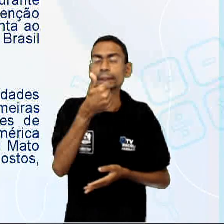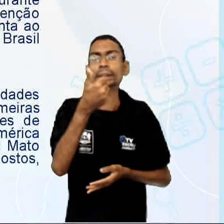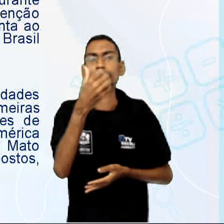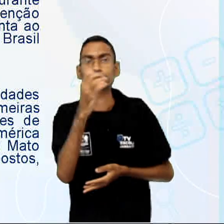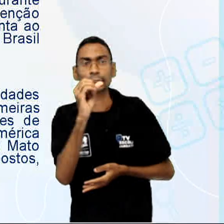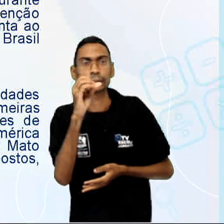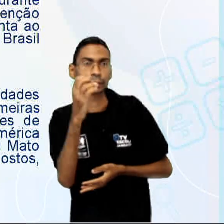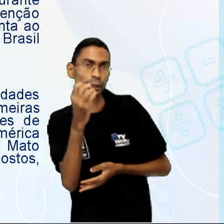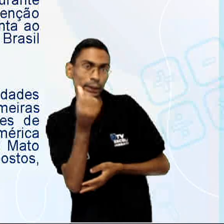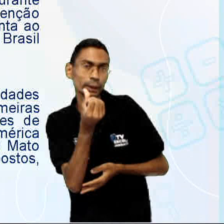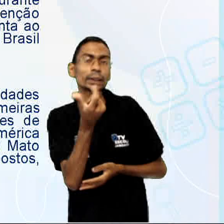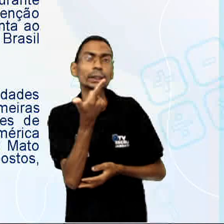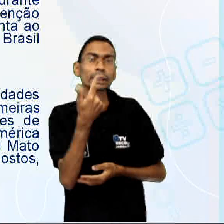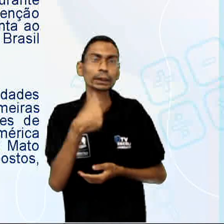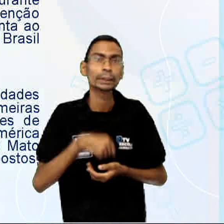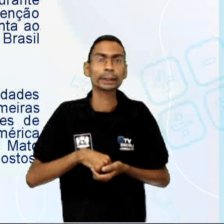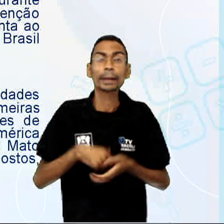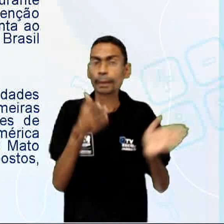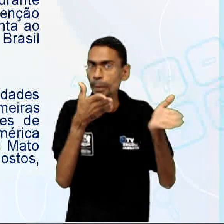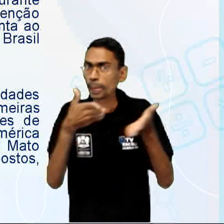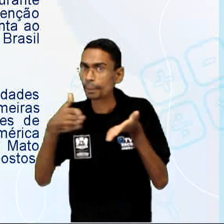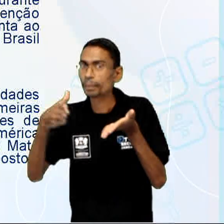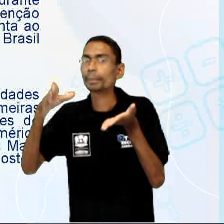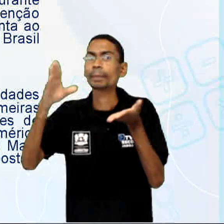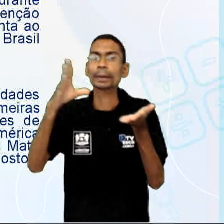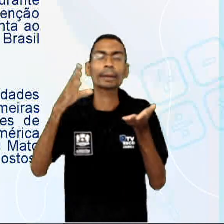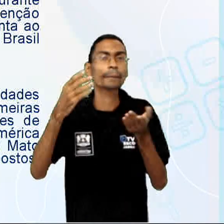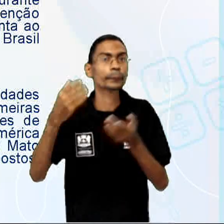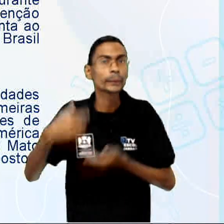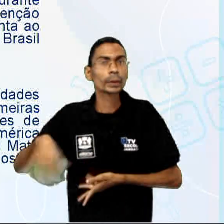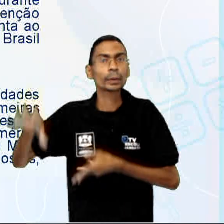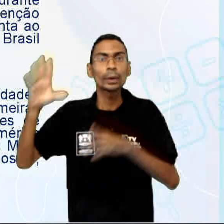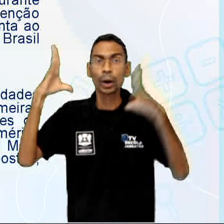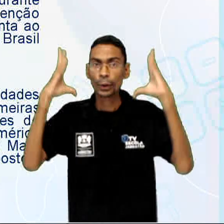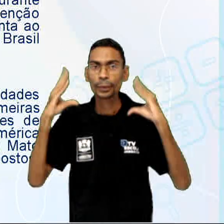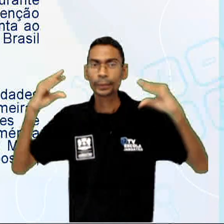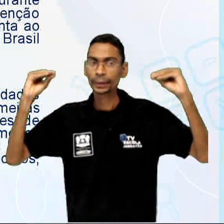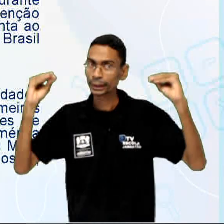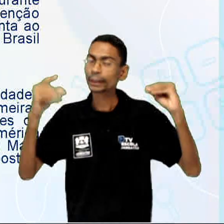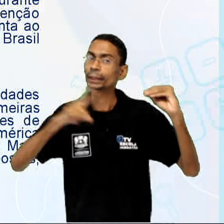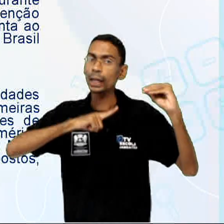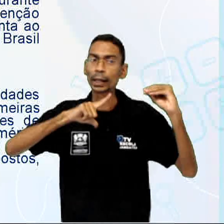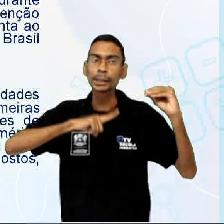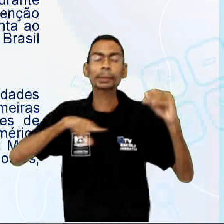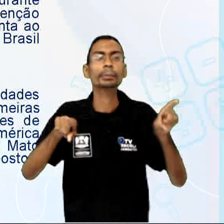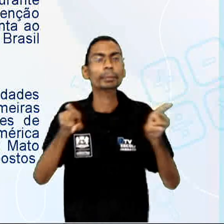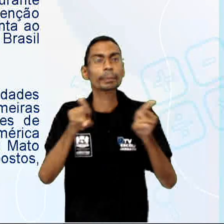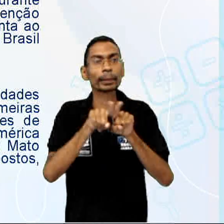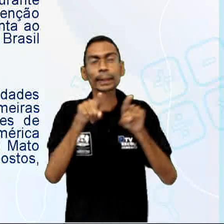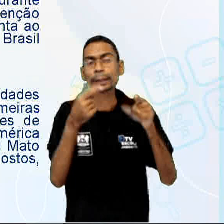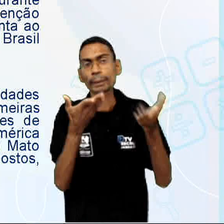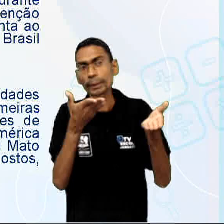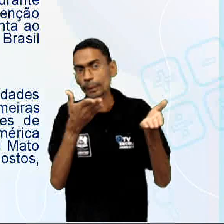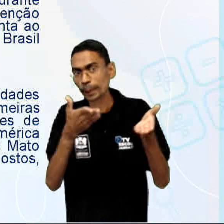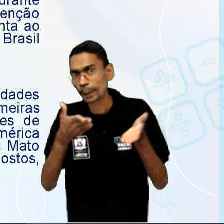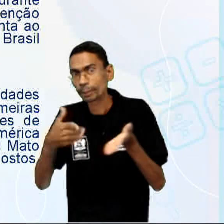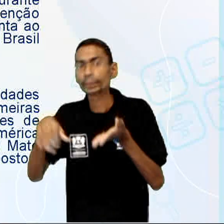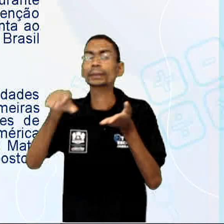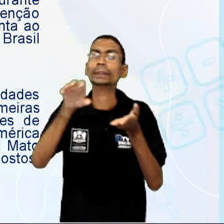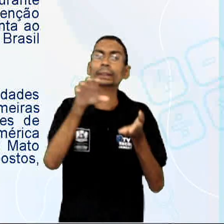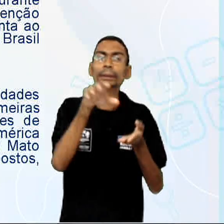período holandês, e dentro do período holandês, a era nassauviana, que é quando Maurício de